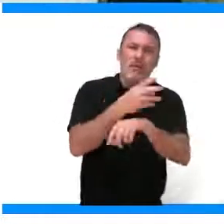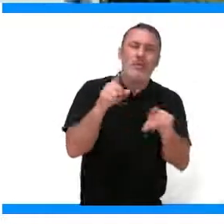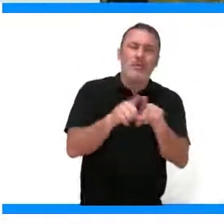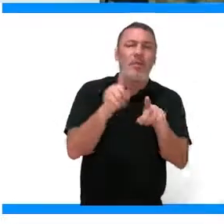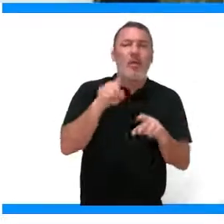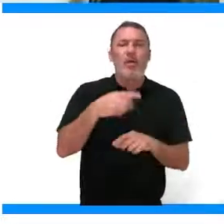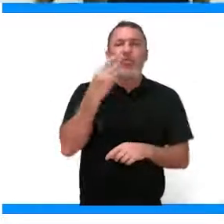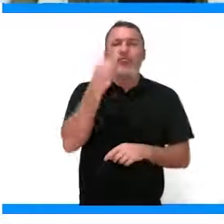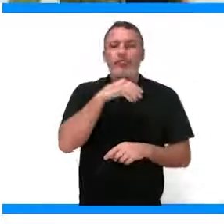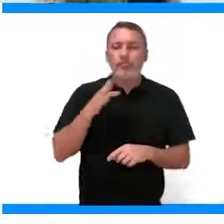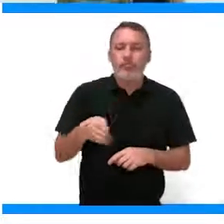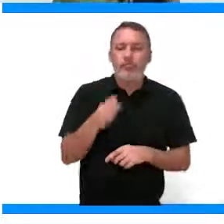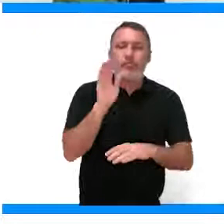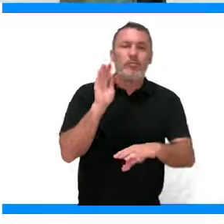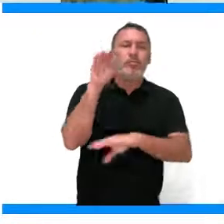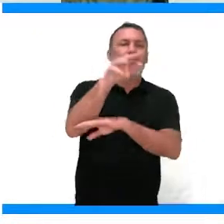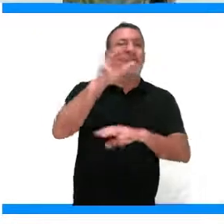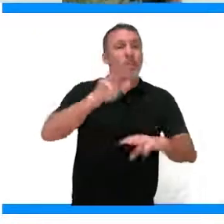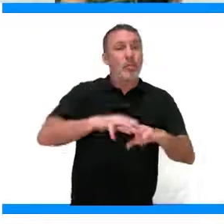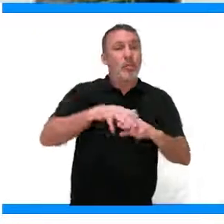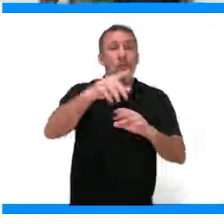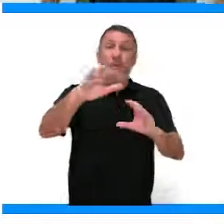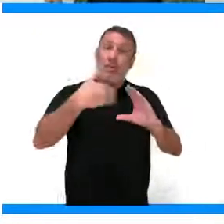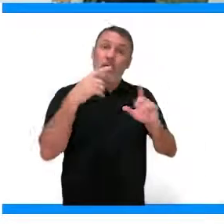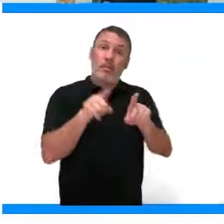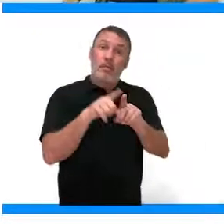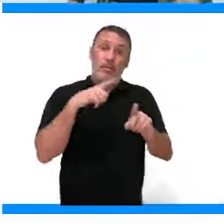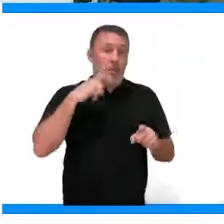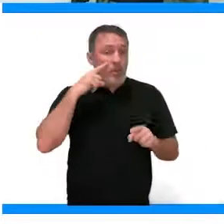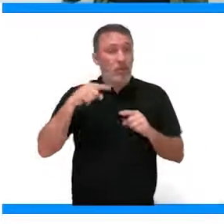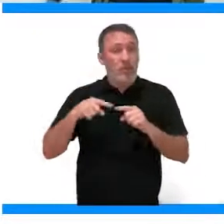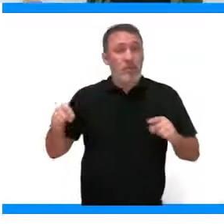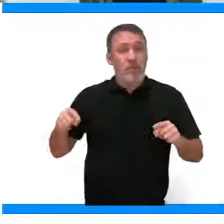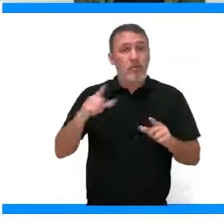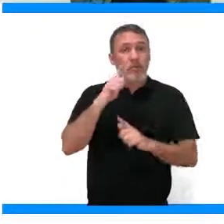WhatsApp no Hacker da Matemática, manda um e-mail pra gente,